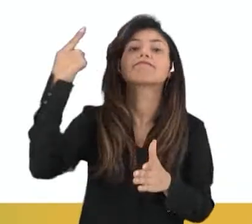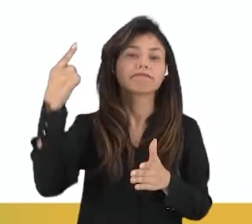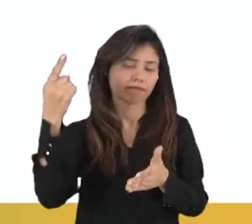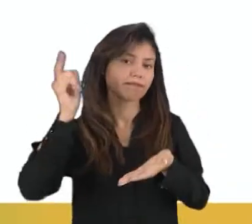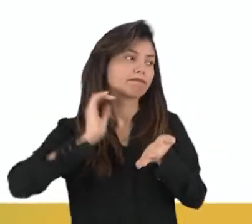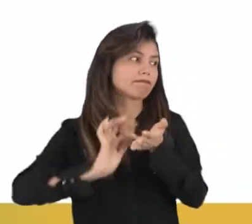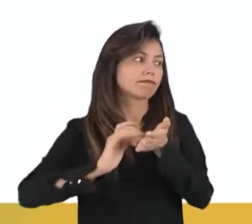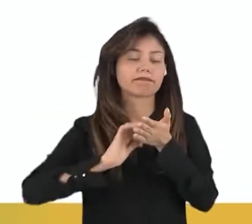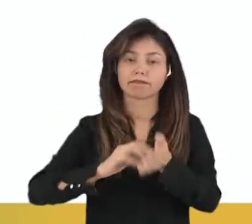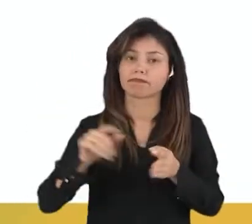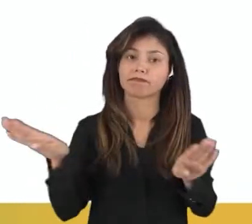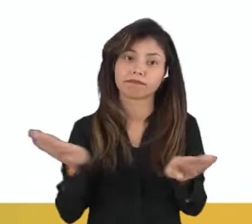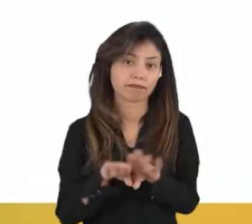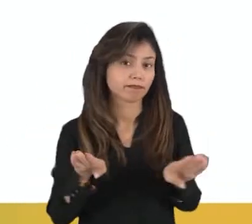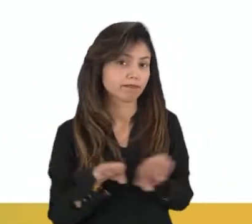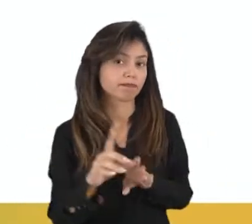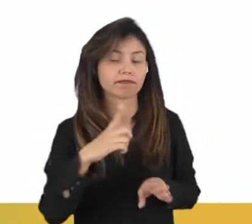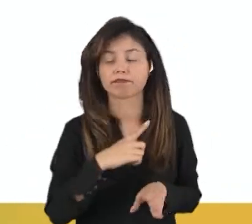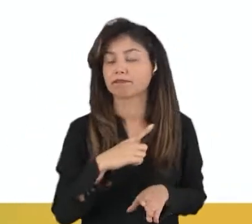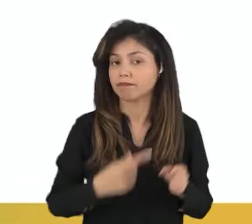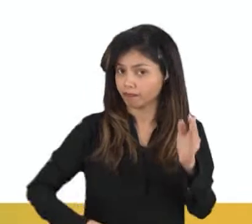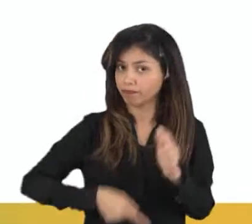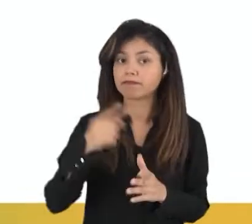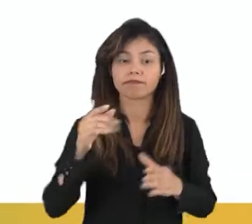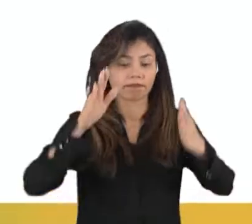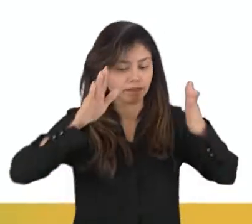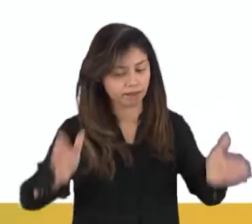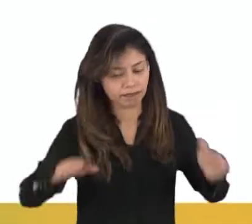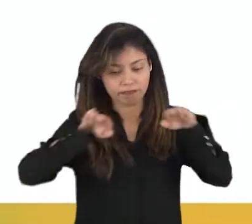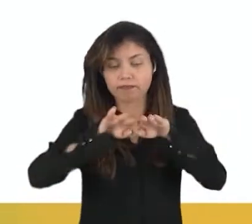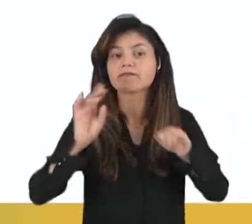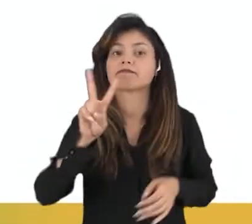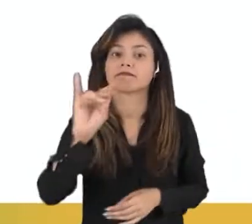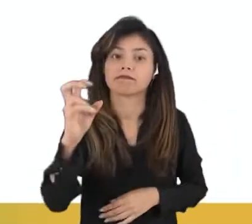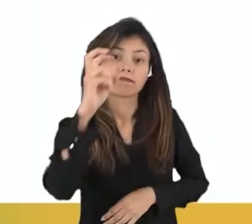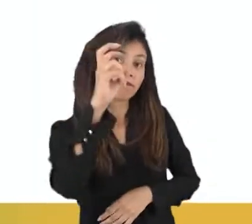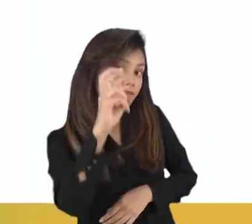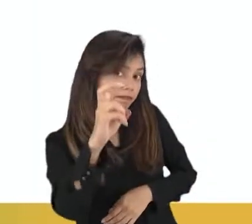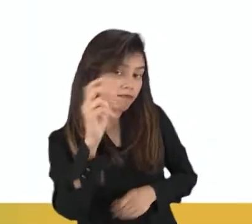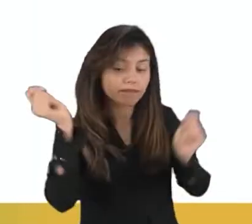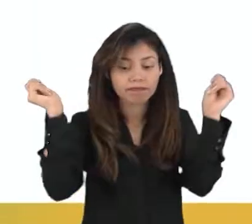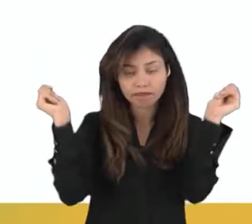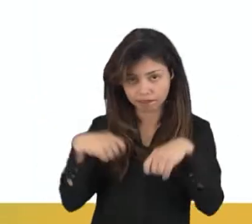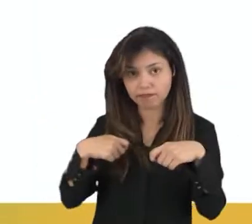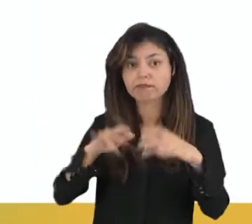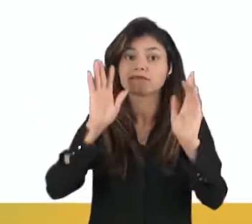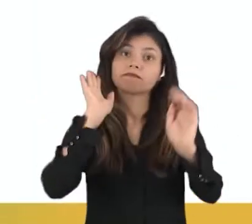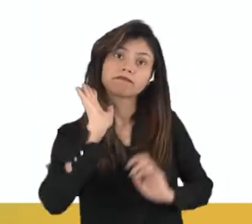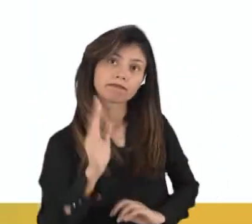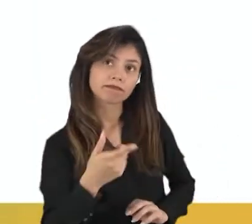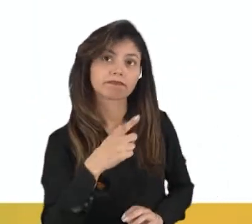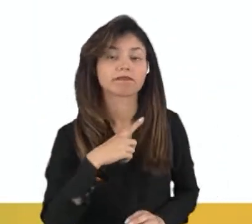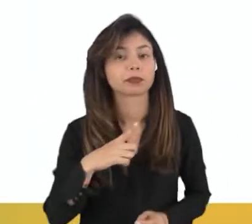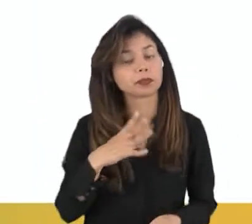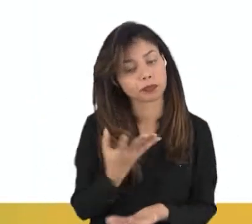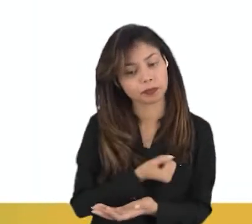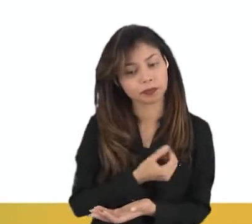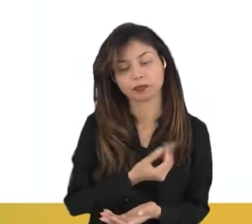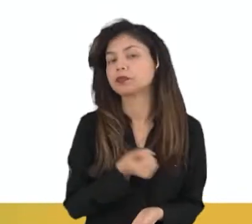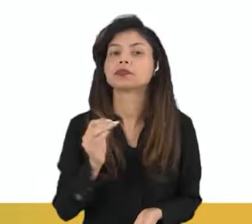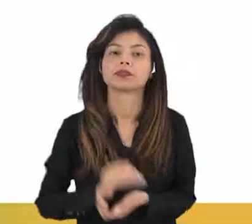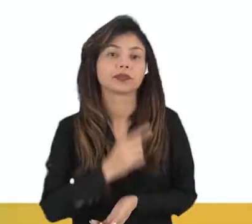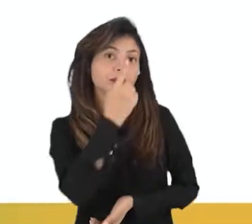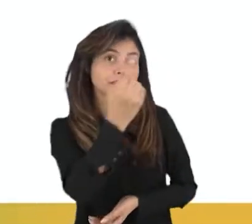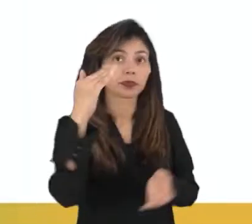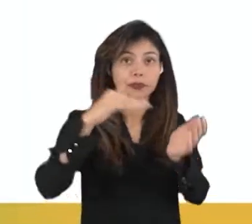para a gente construir aí esses números, o primeiro dígito nós vamos ter 5 possibilidades, já que nós temos números aí que vão de